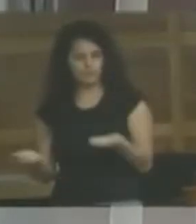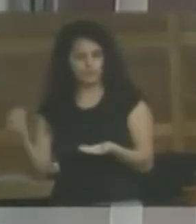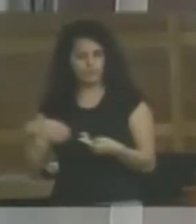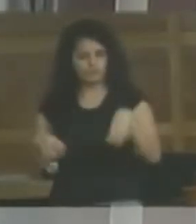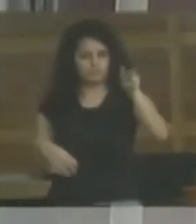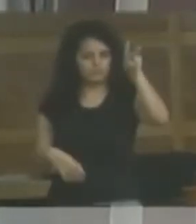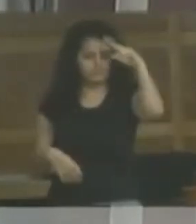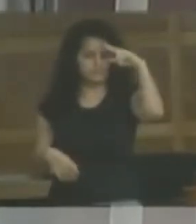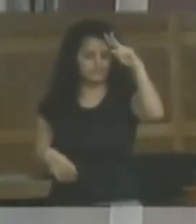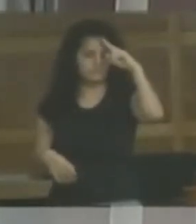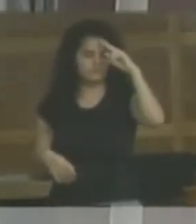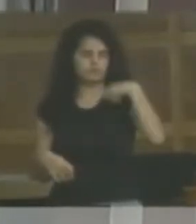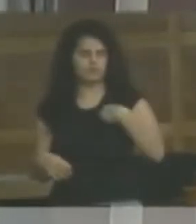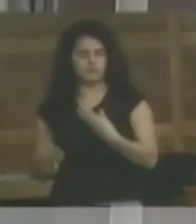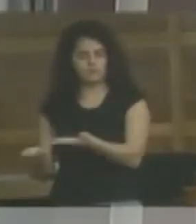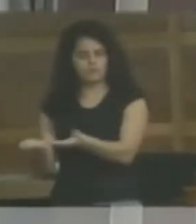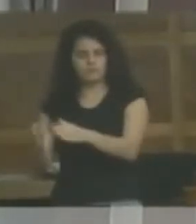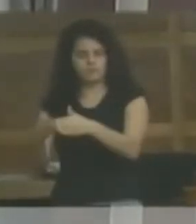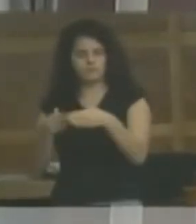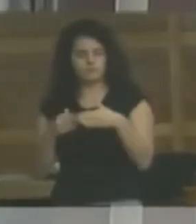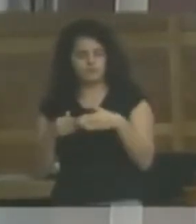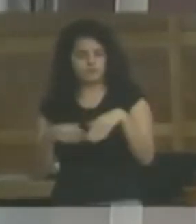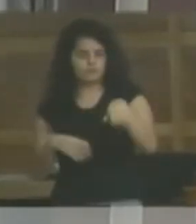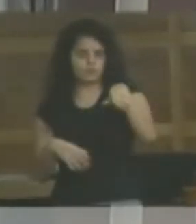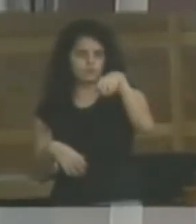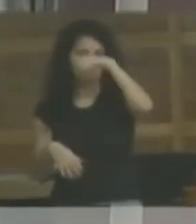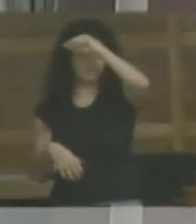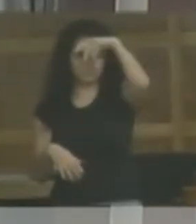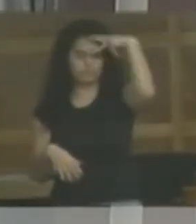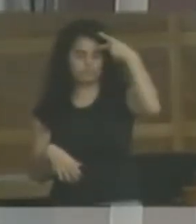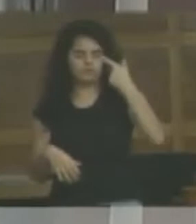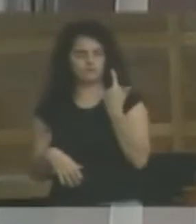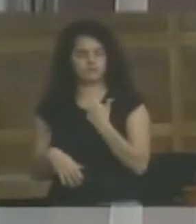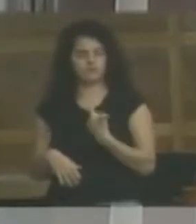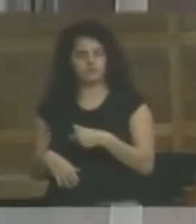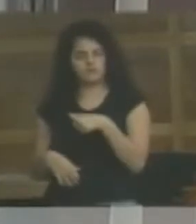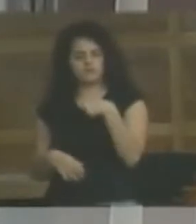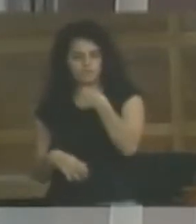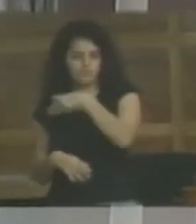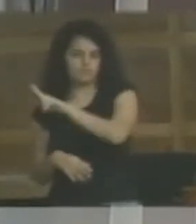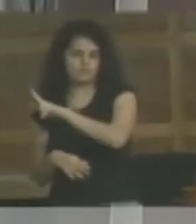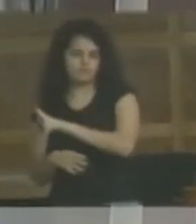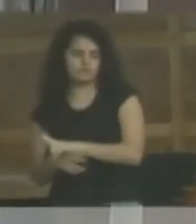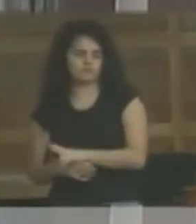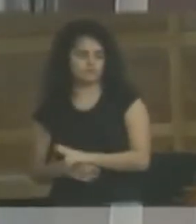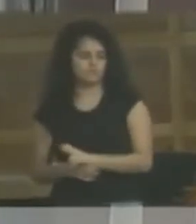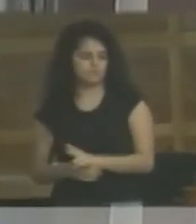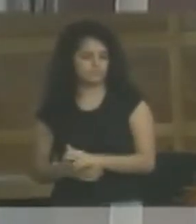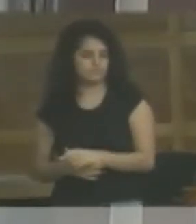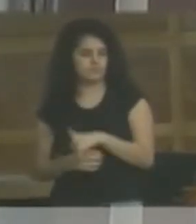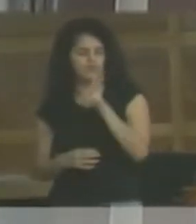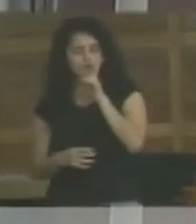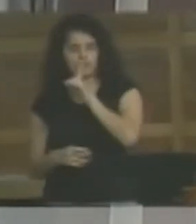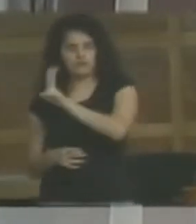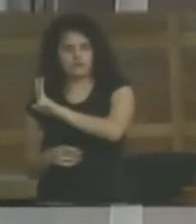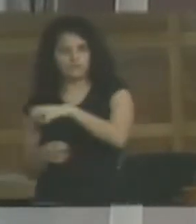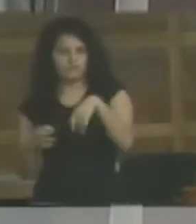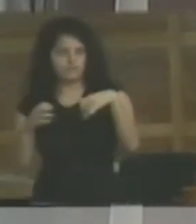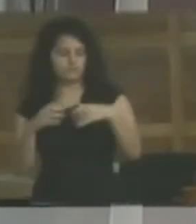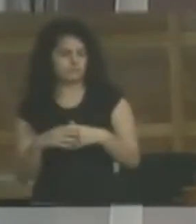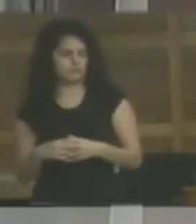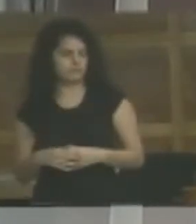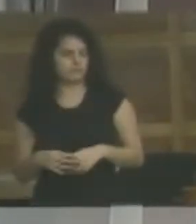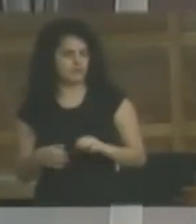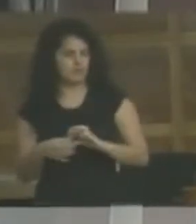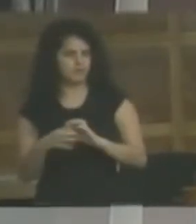dia 19, e convido aqui ao senhor ex-vice-prefeito a comparecer lá e assistir a aula inaugural lá com a gente.